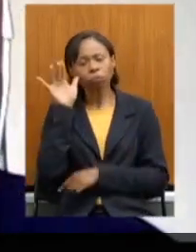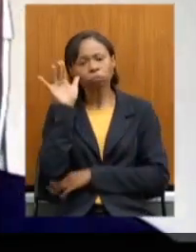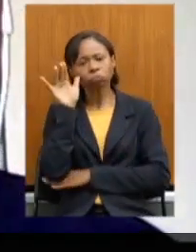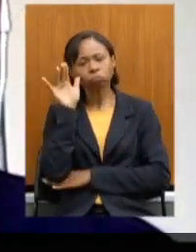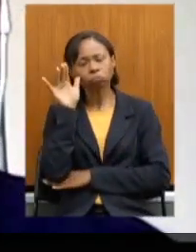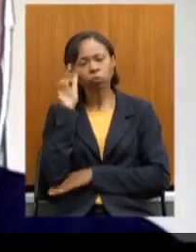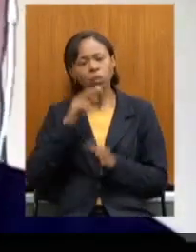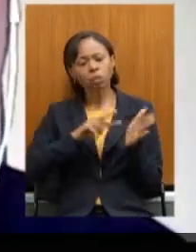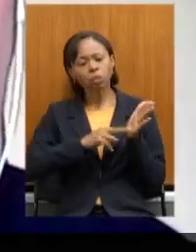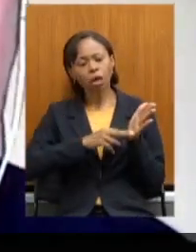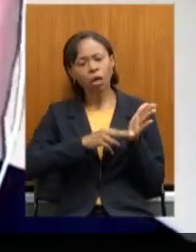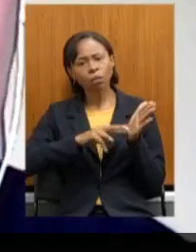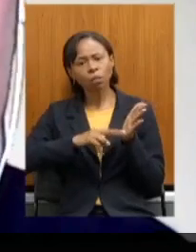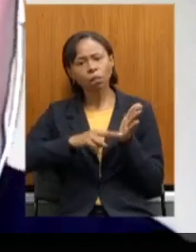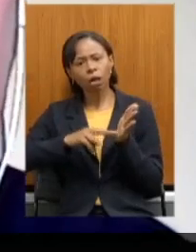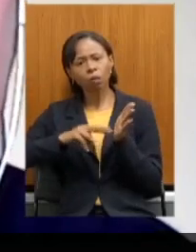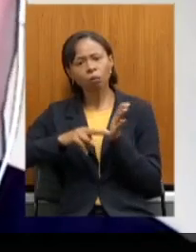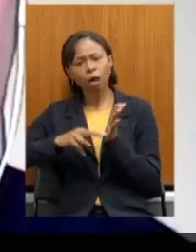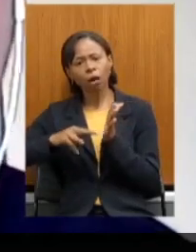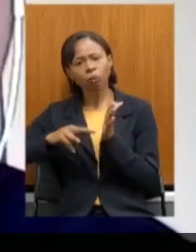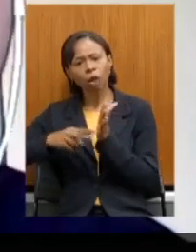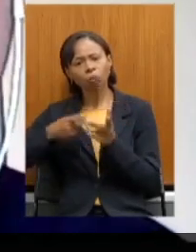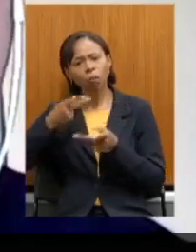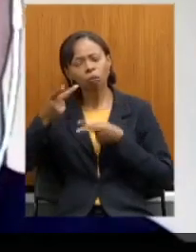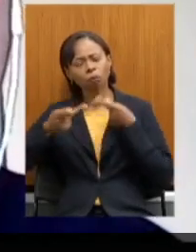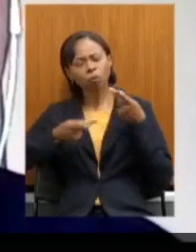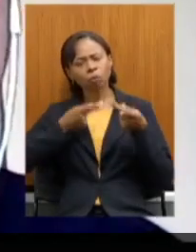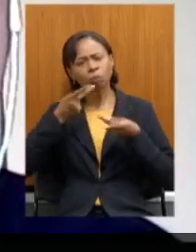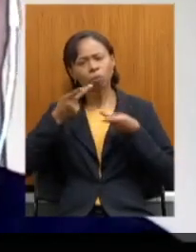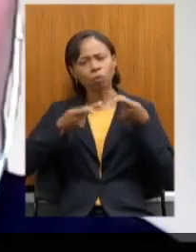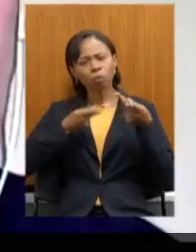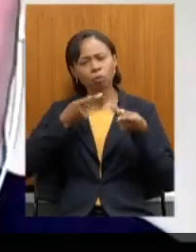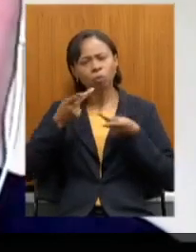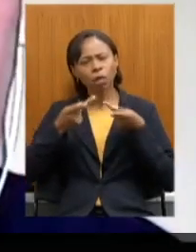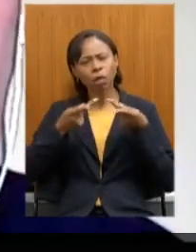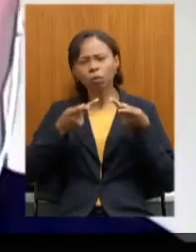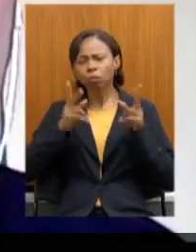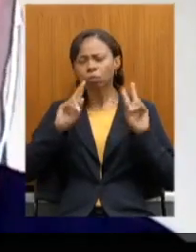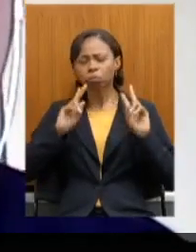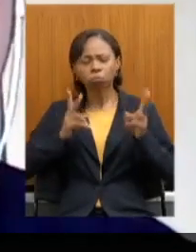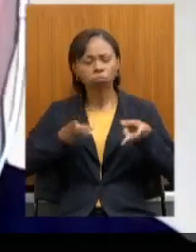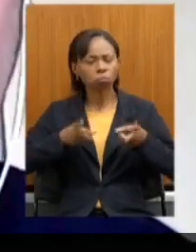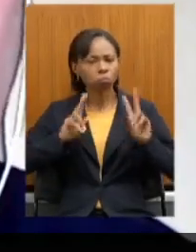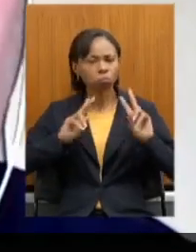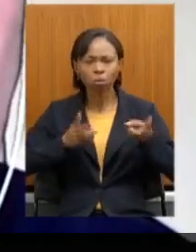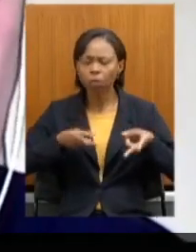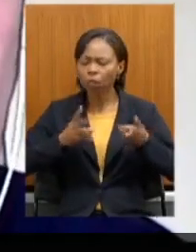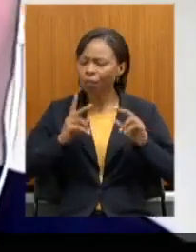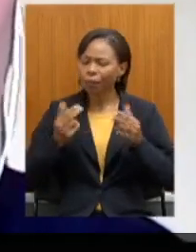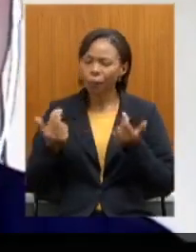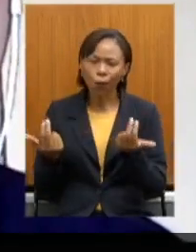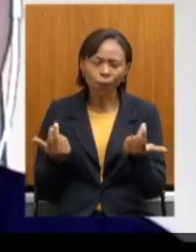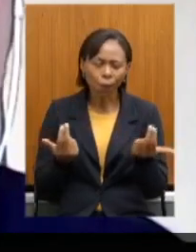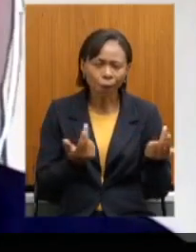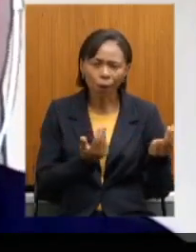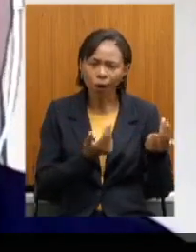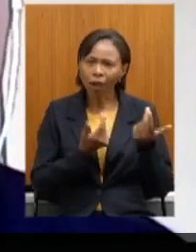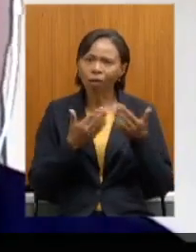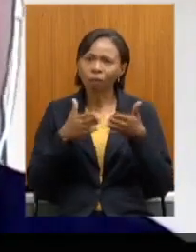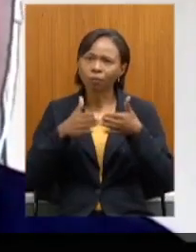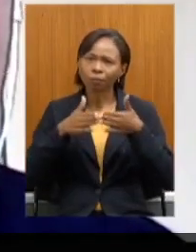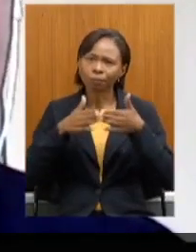sindicatos que estiveram presentes, e eles estão dizendo praticamente no mesmo sentido, pedindo para